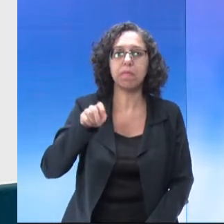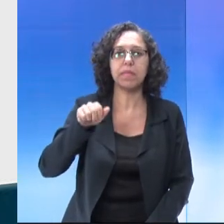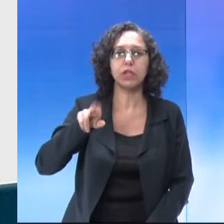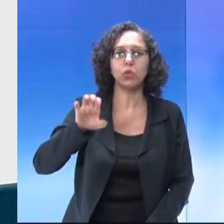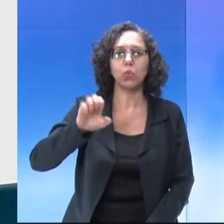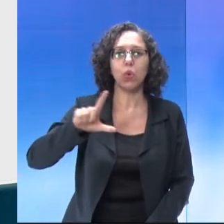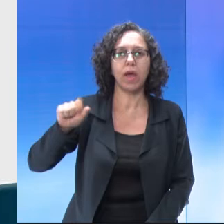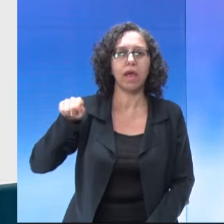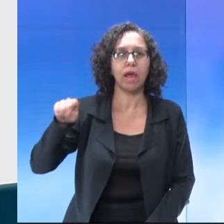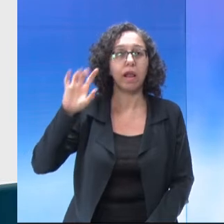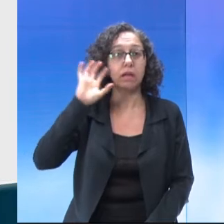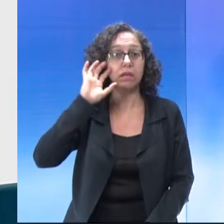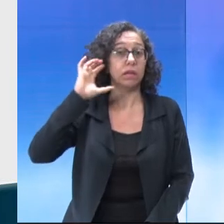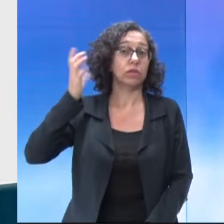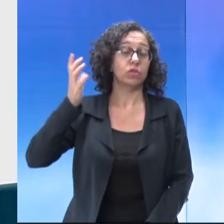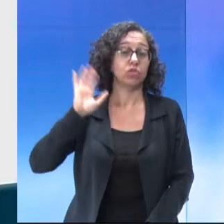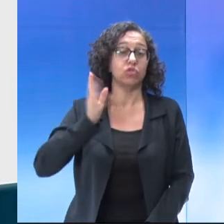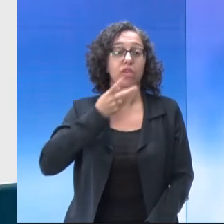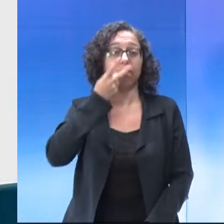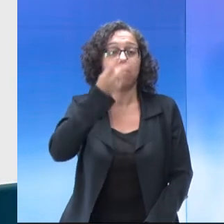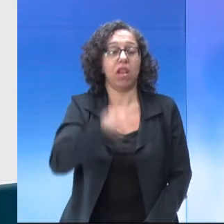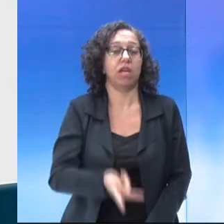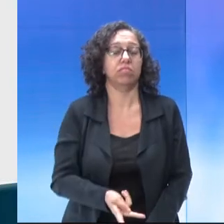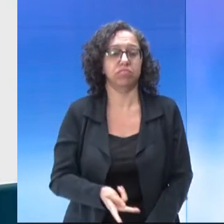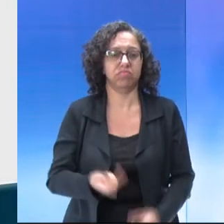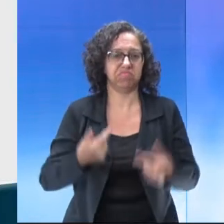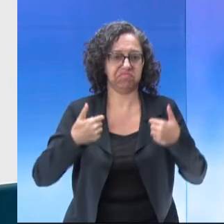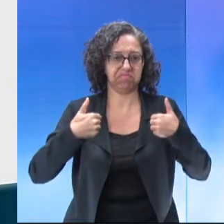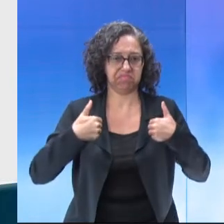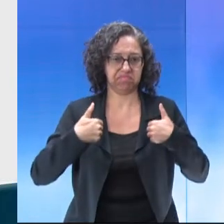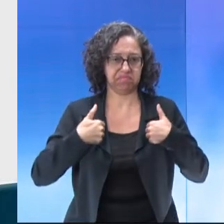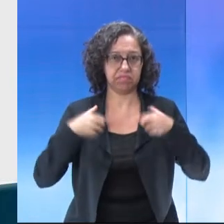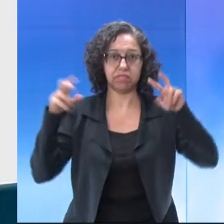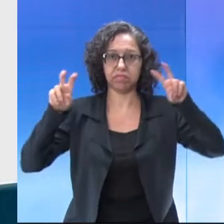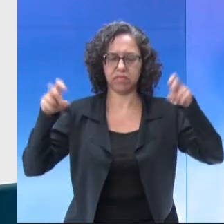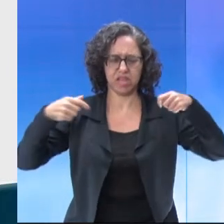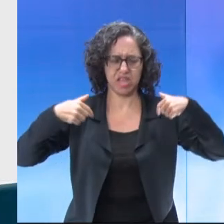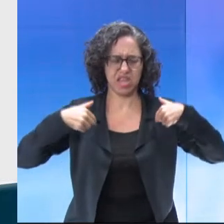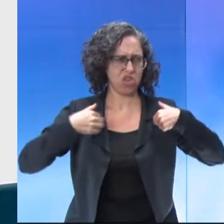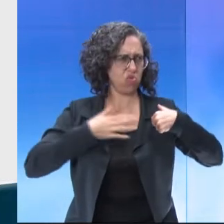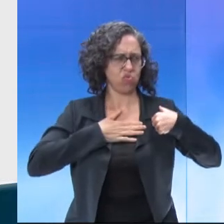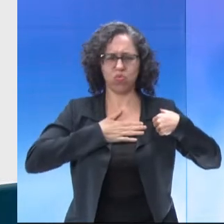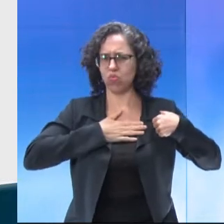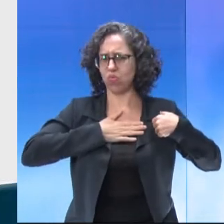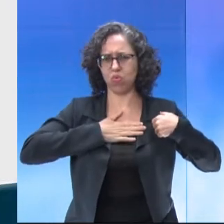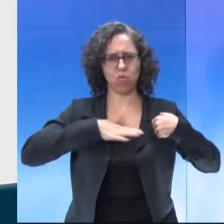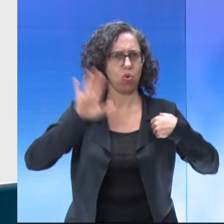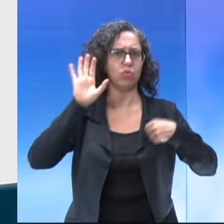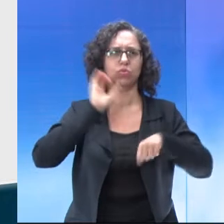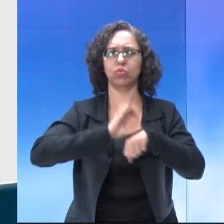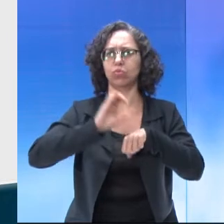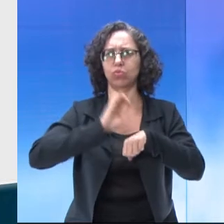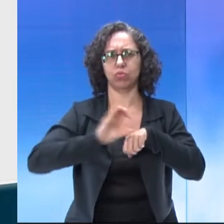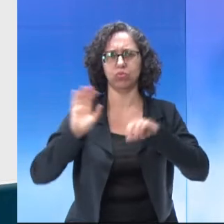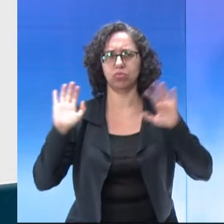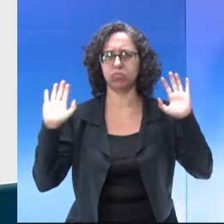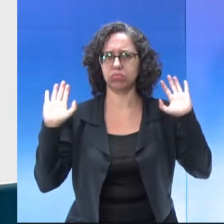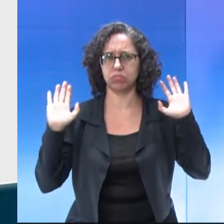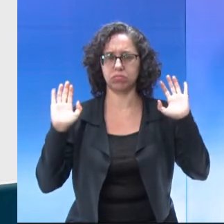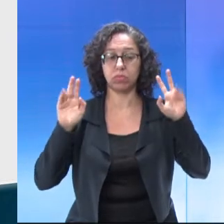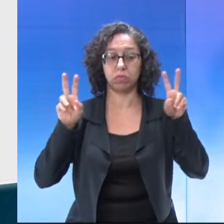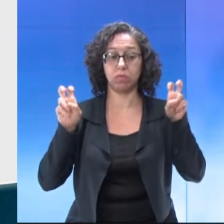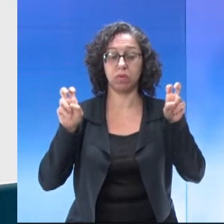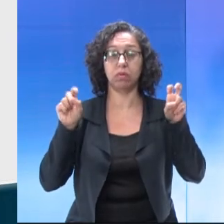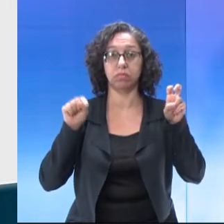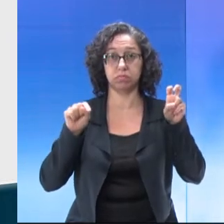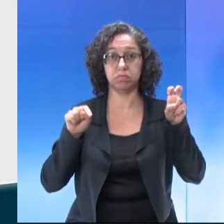do curso. Então, isso é a fala de Manuela. Observe, então, que eu tenho dois sinais gráficos, eu chamo, então, de aspas duplas.